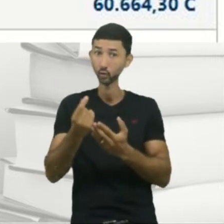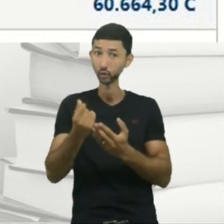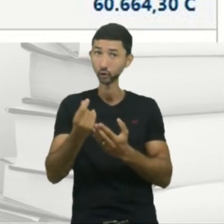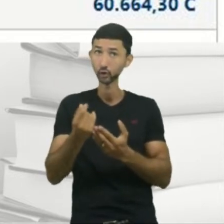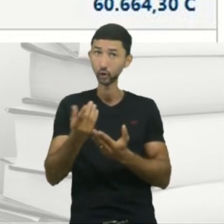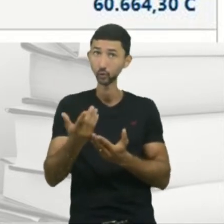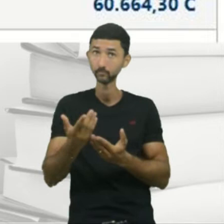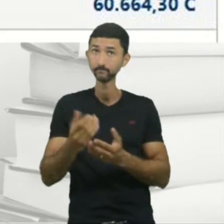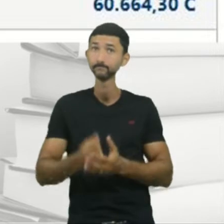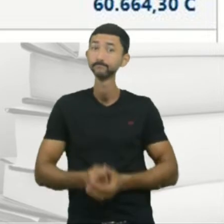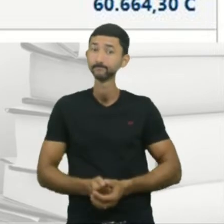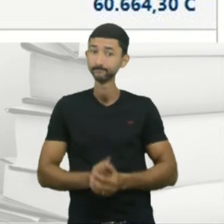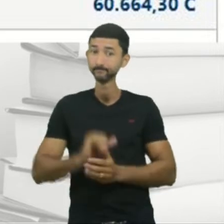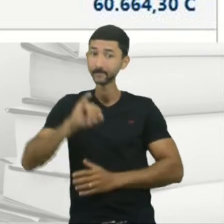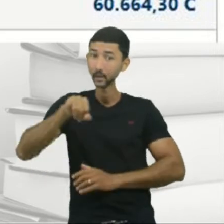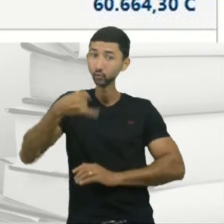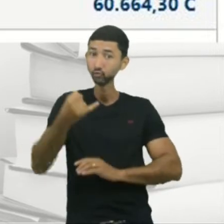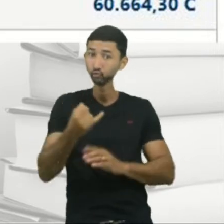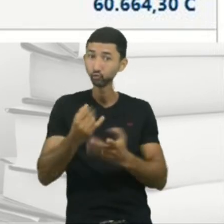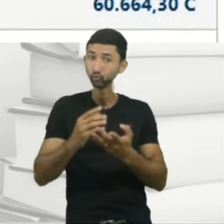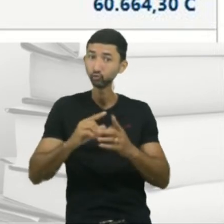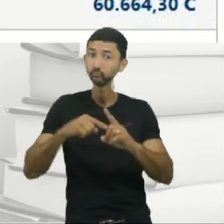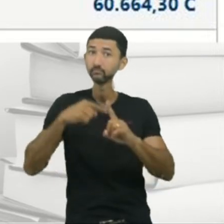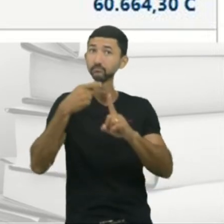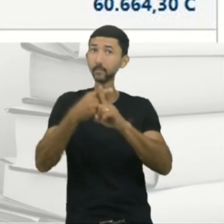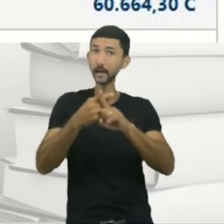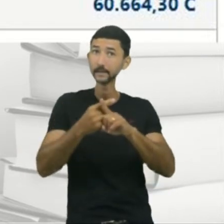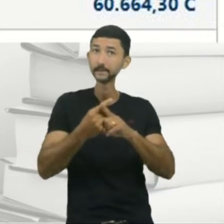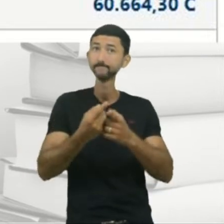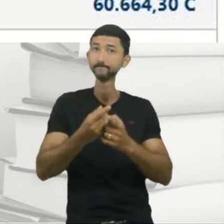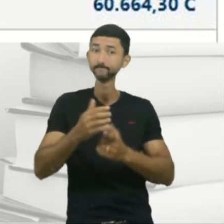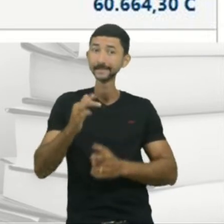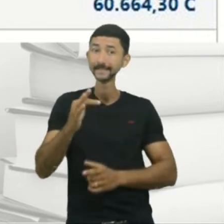ó, um crédito em juros no valor de